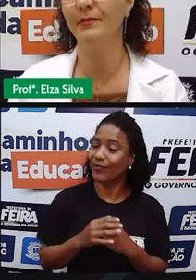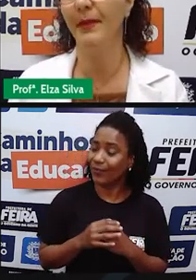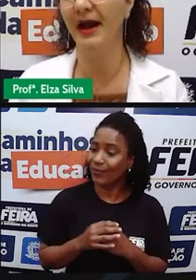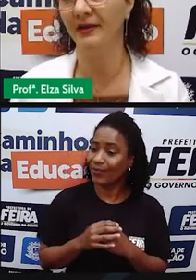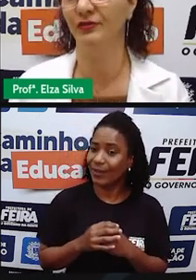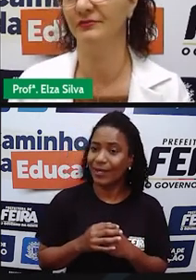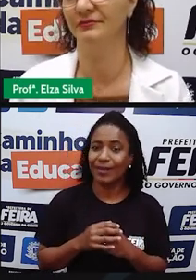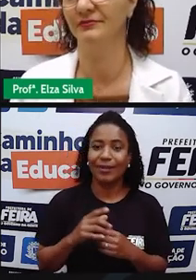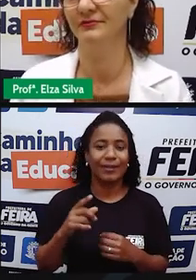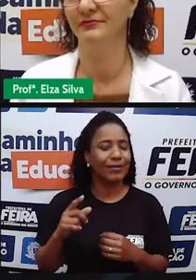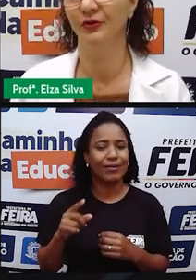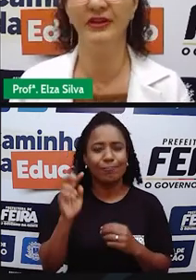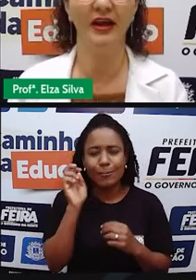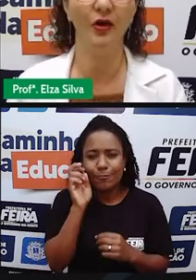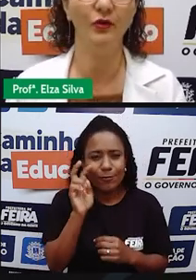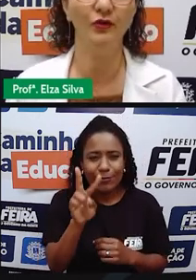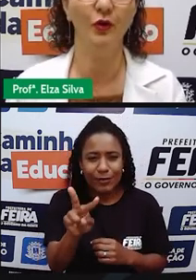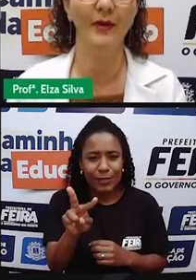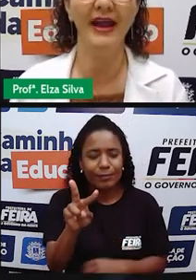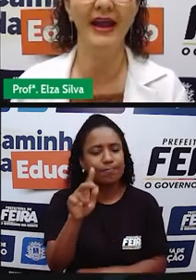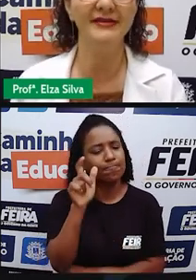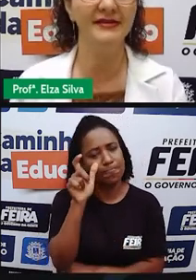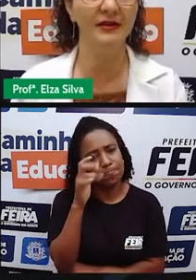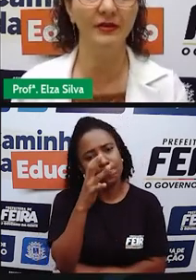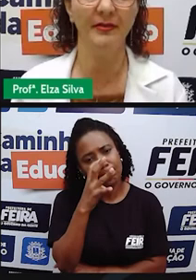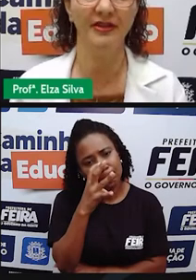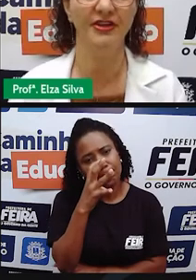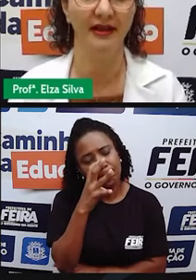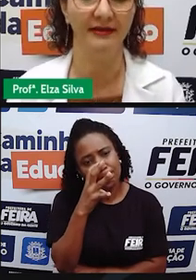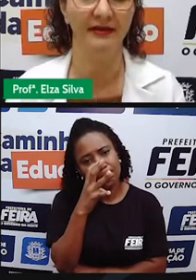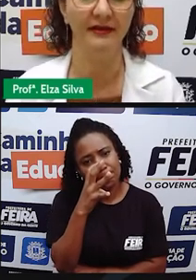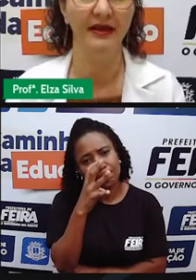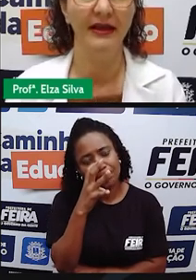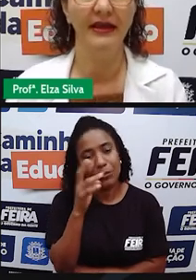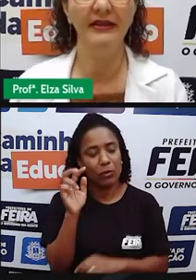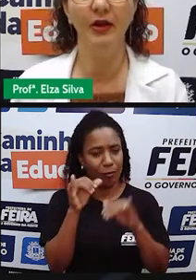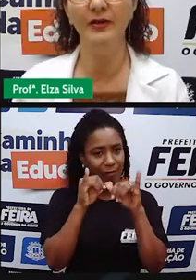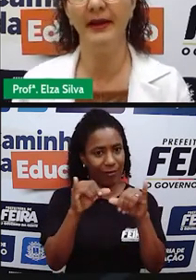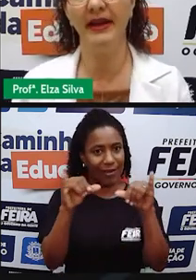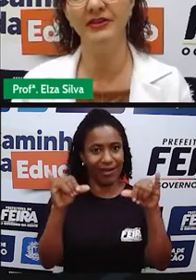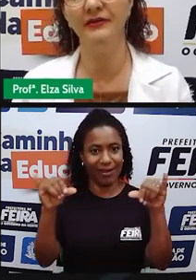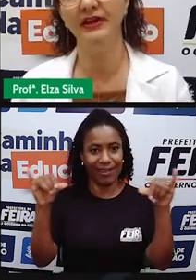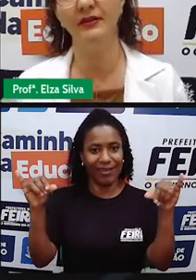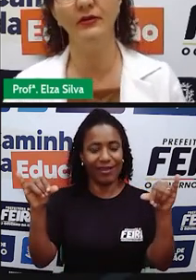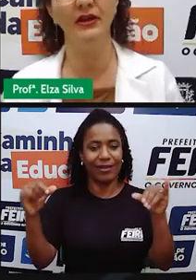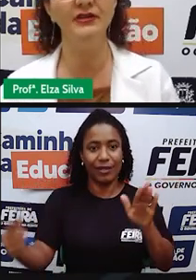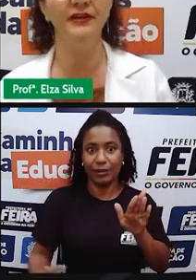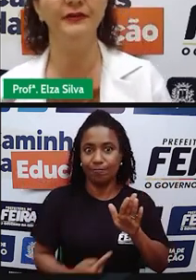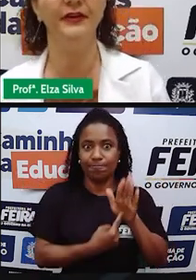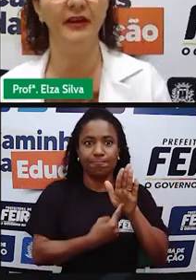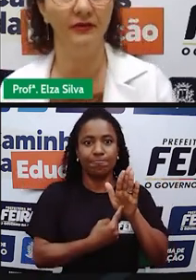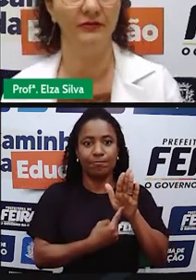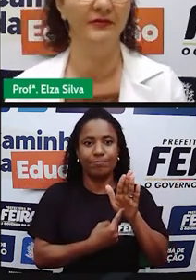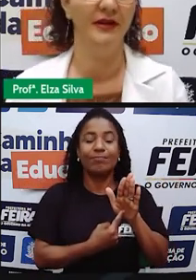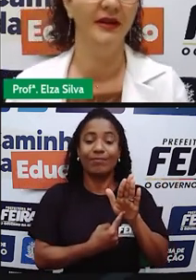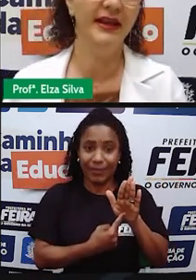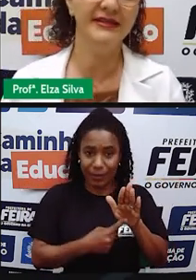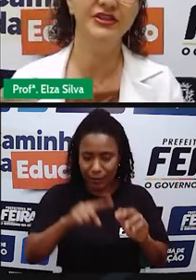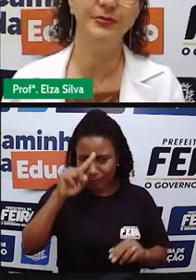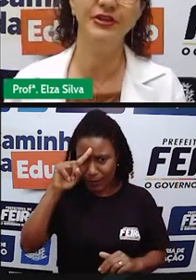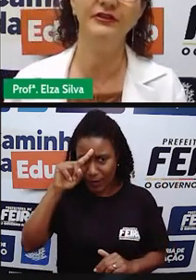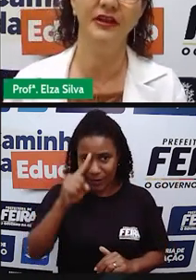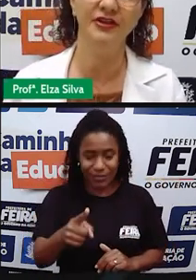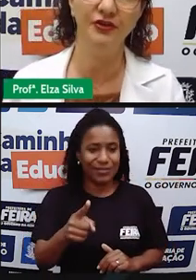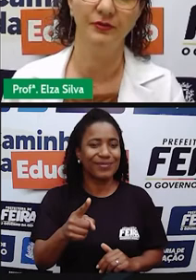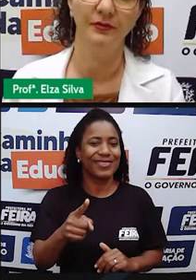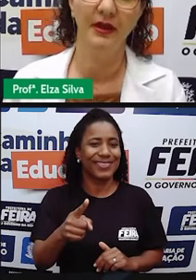um impacto no interlocutor, uma reação imediata. Então, o imperativo ele tem um grande efeito nesse